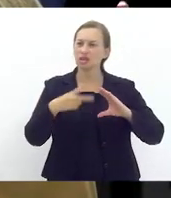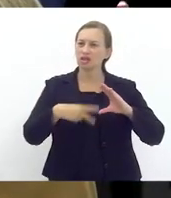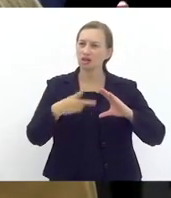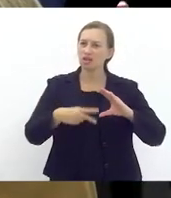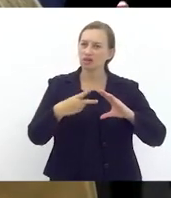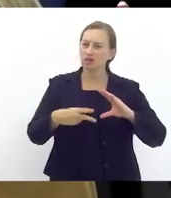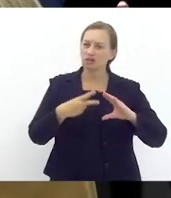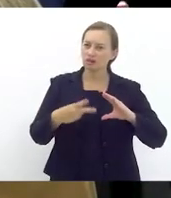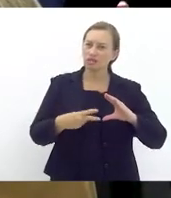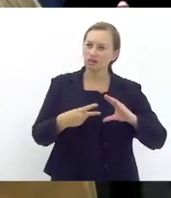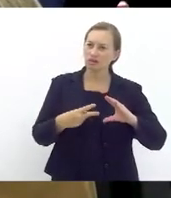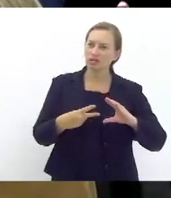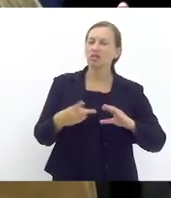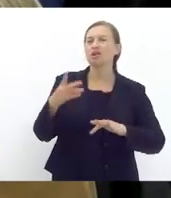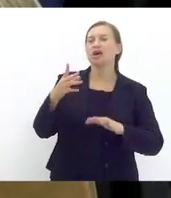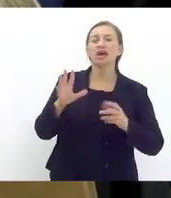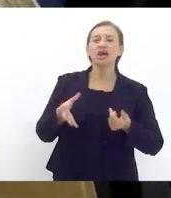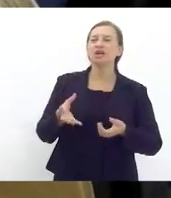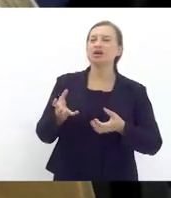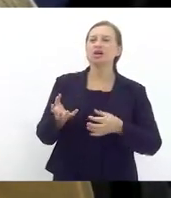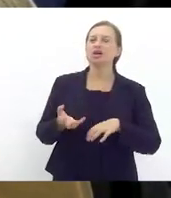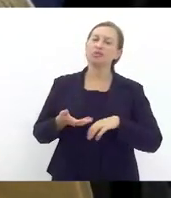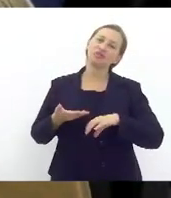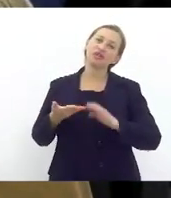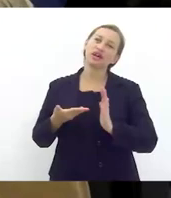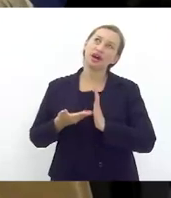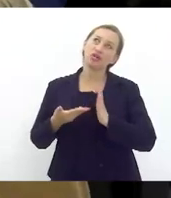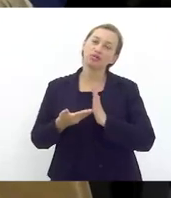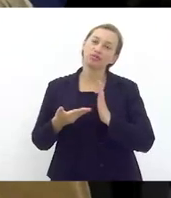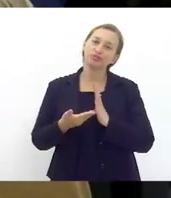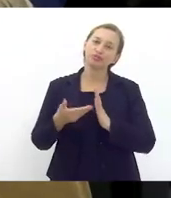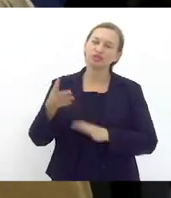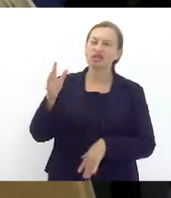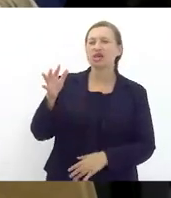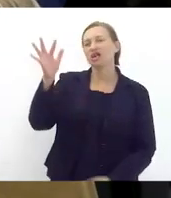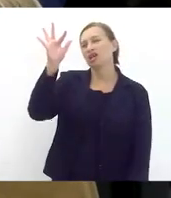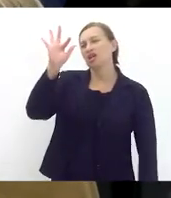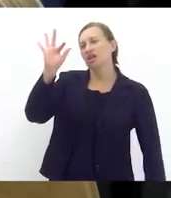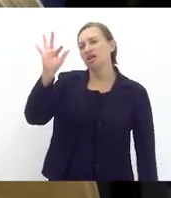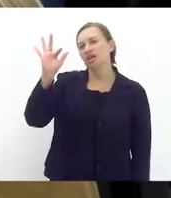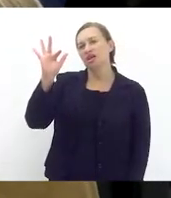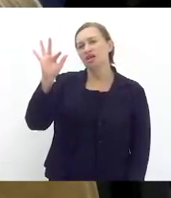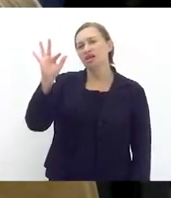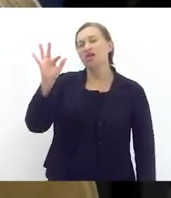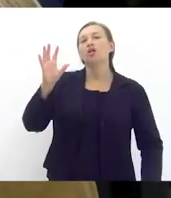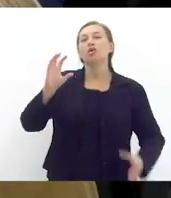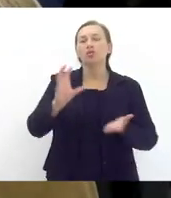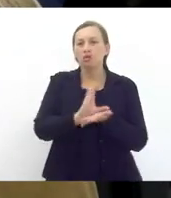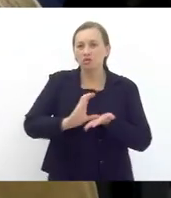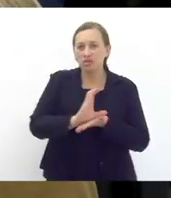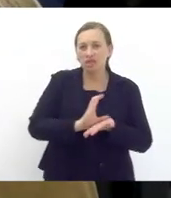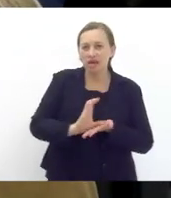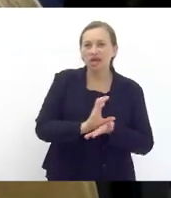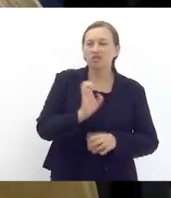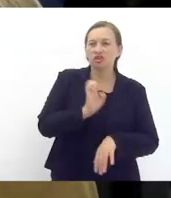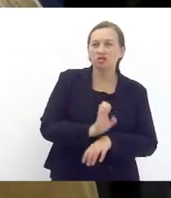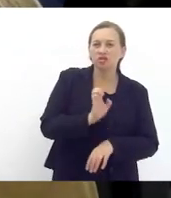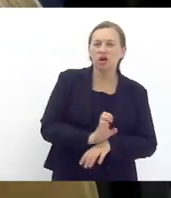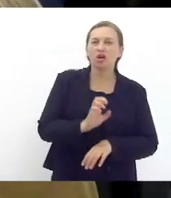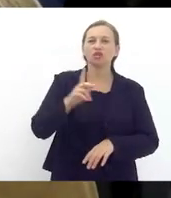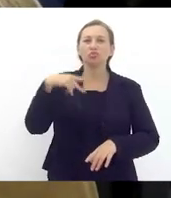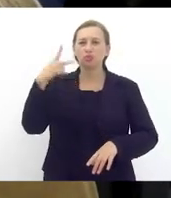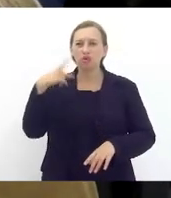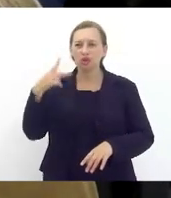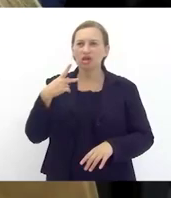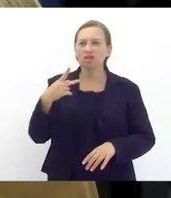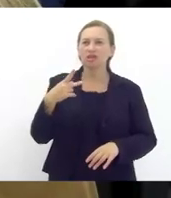Marcelo Queiroz conselheiras conselheiras do estado do Conselheiro do Conselho Estadual de político cultural do Rio de Janeiro comitê